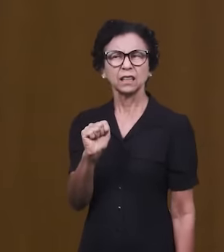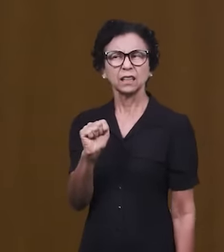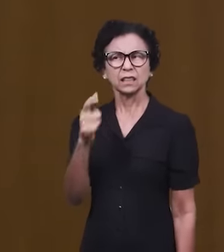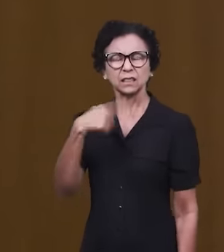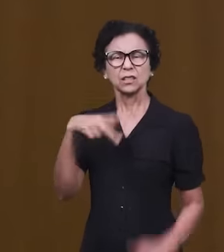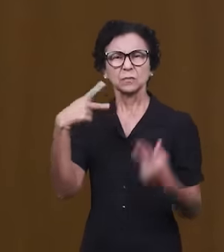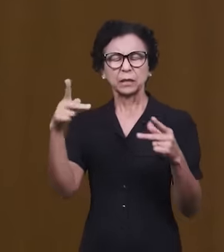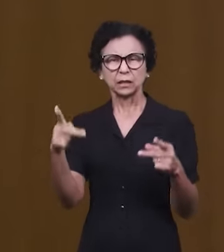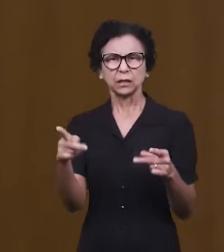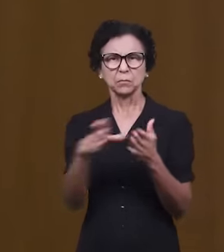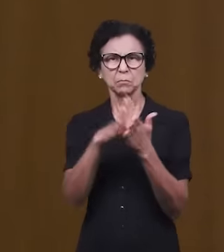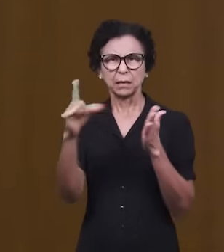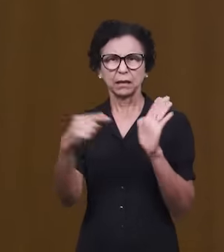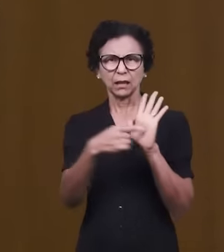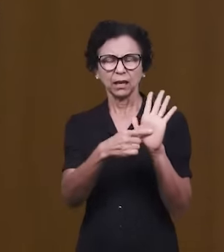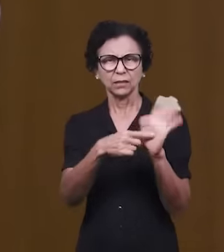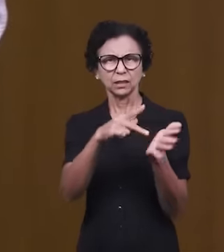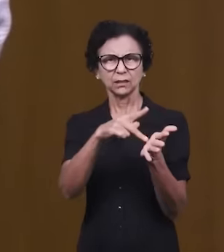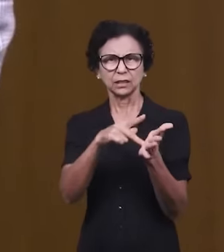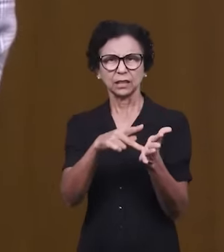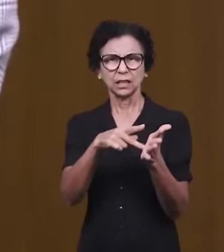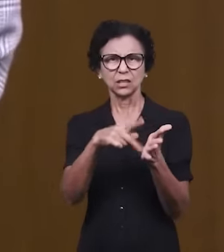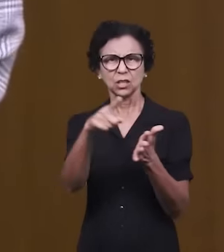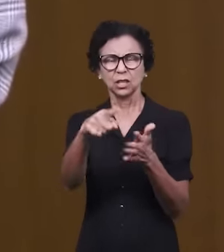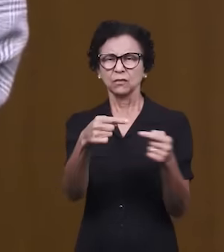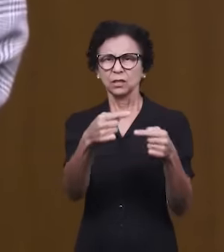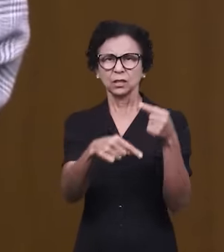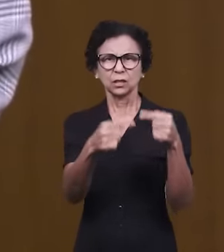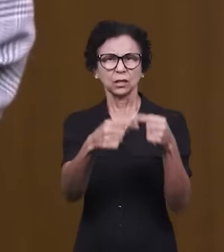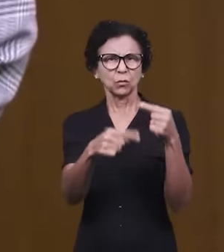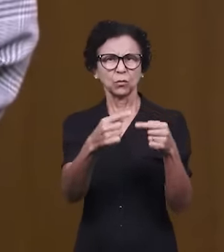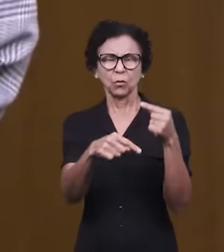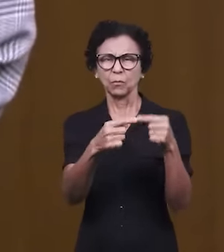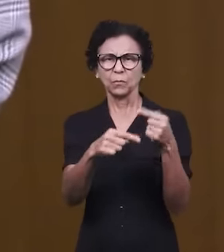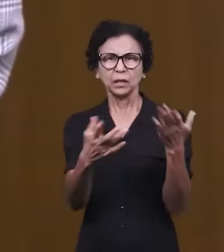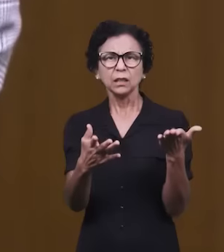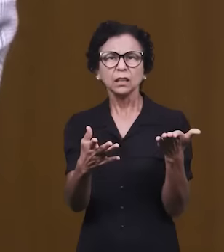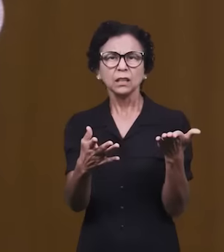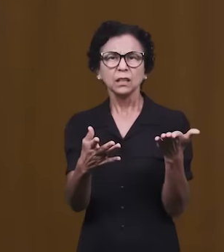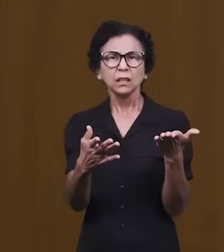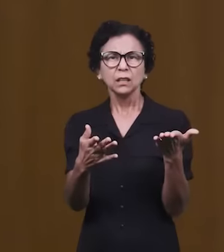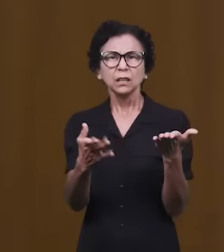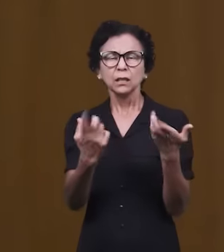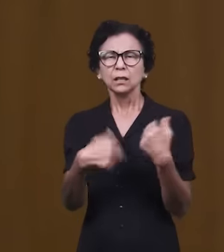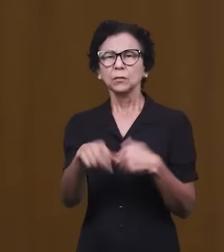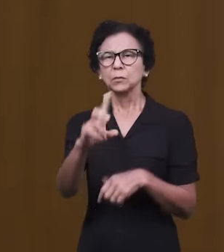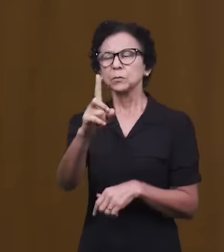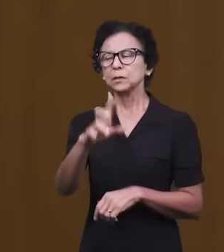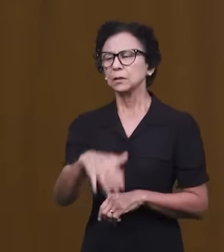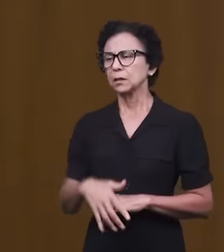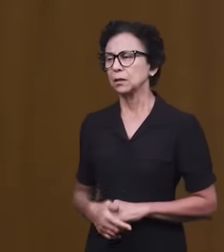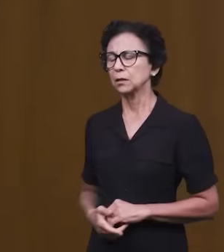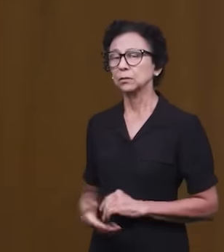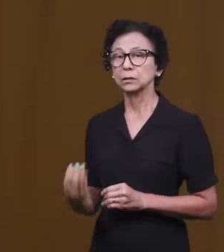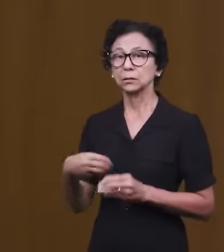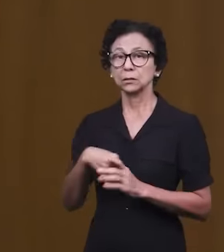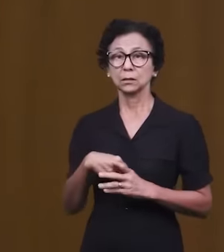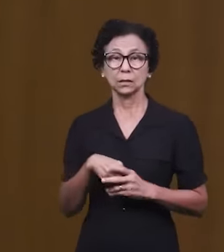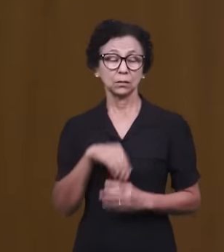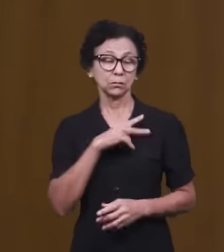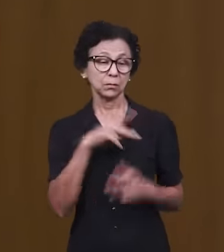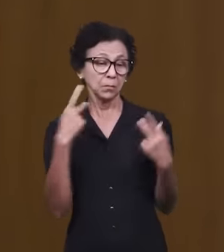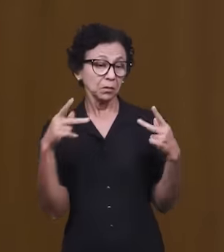está na Bíblia e que as pessoas não concordam, simplesmente por entendimento racional, não tem problema nenhum. Nós estamos dentro daquilo que Paulo pregou. Chamaram a